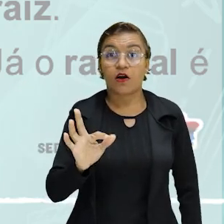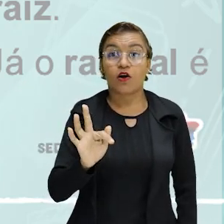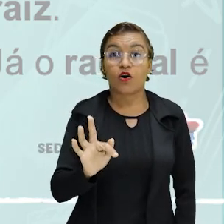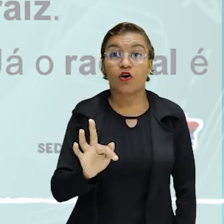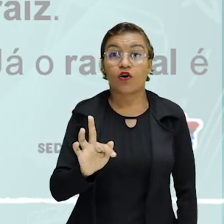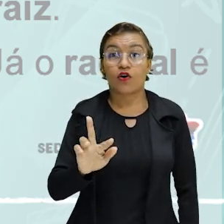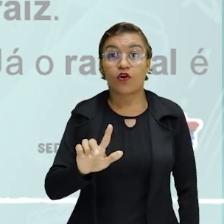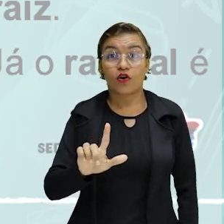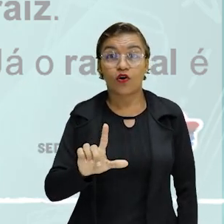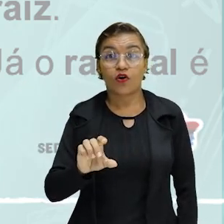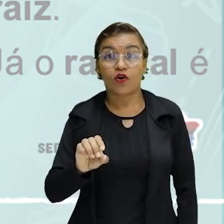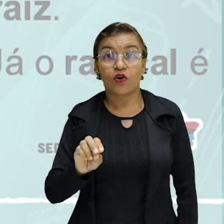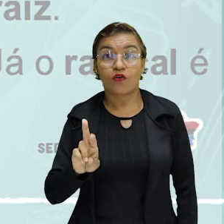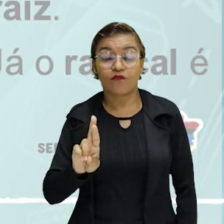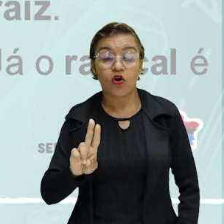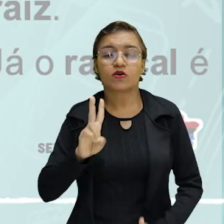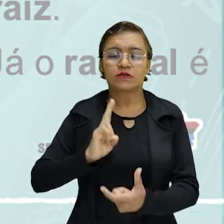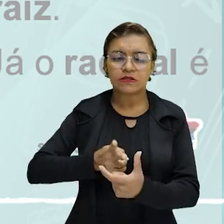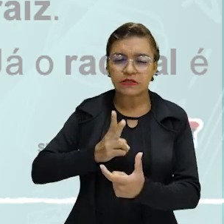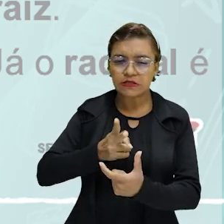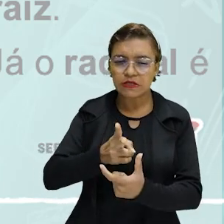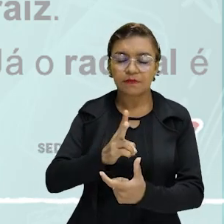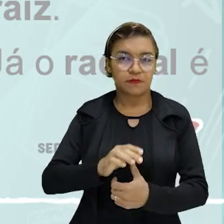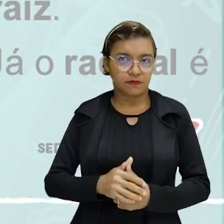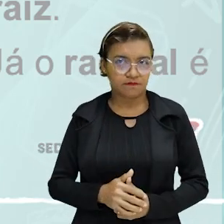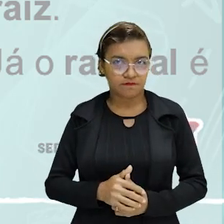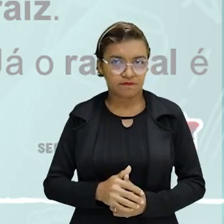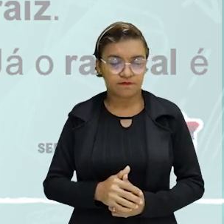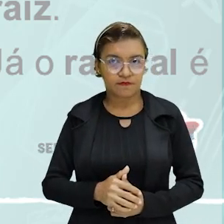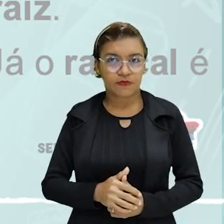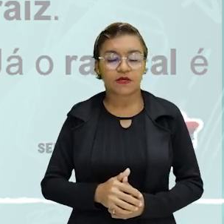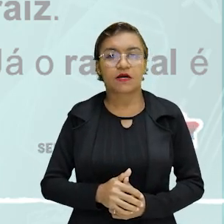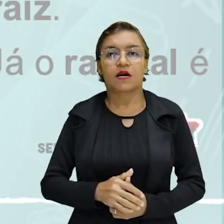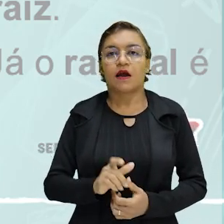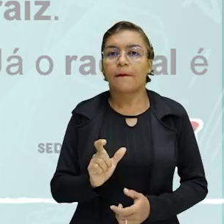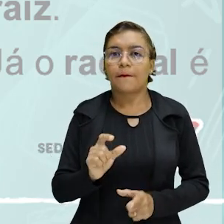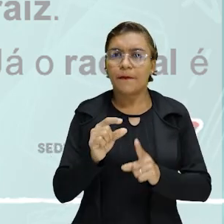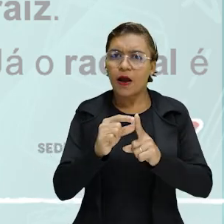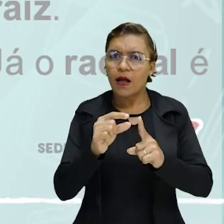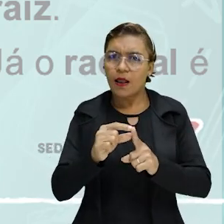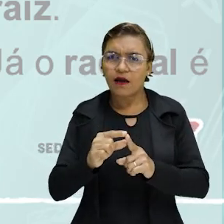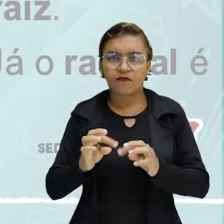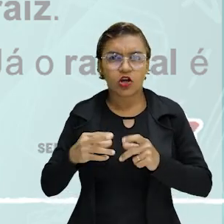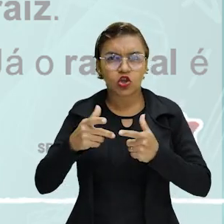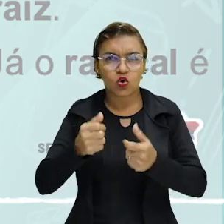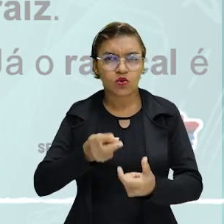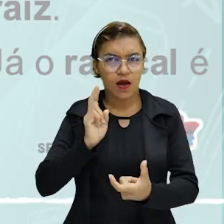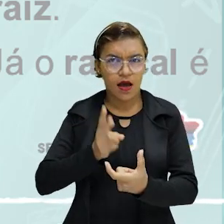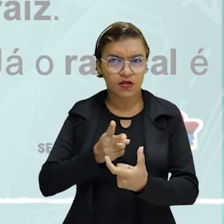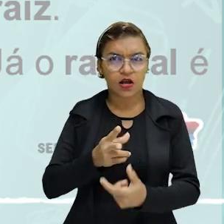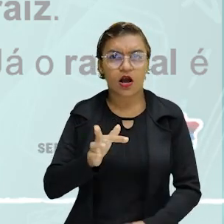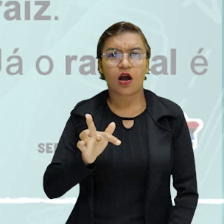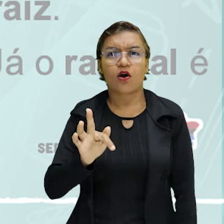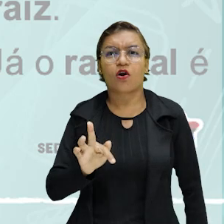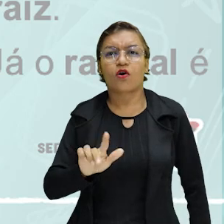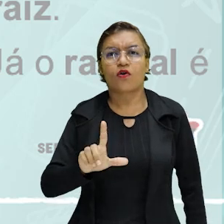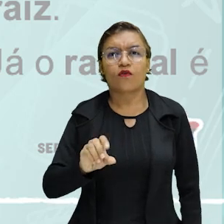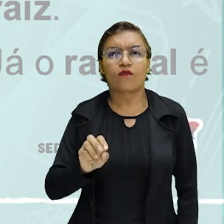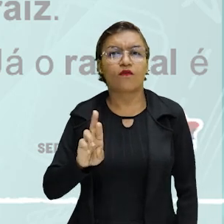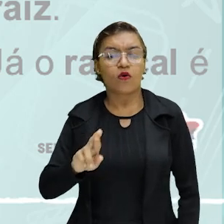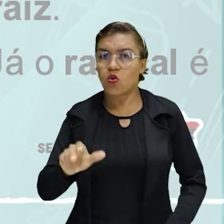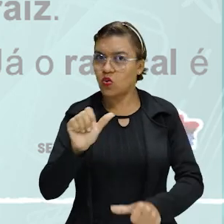florista, florzinha. Perceba que, em todos os vocábulos acima, o radical flor mantém-se